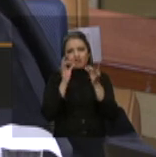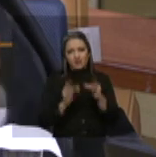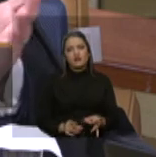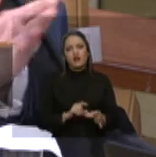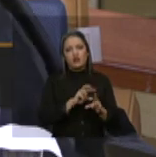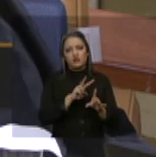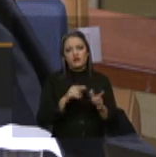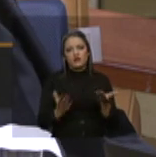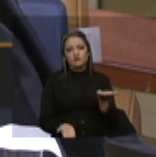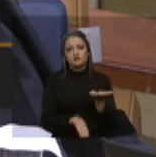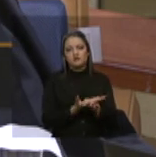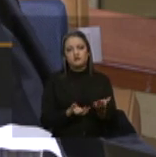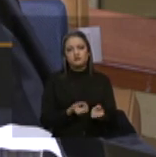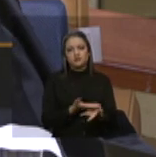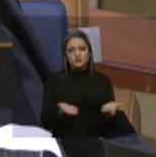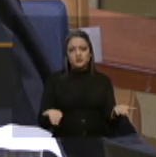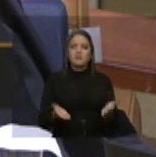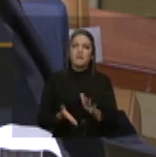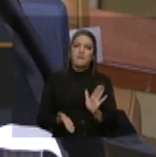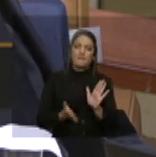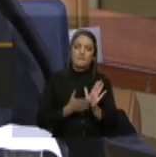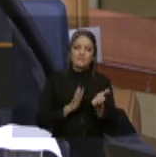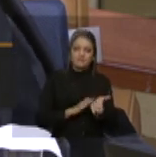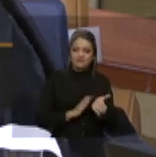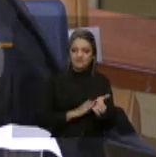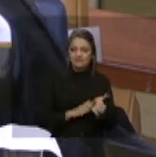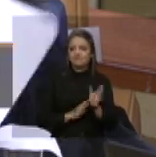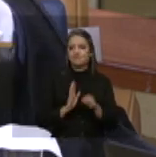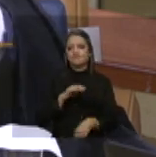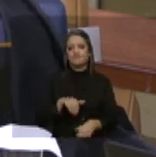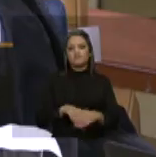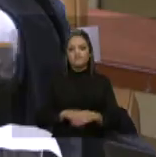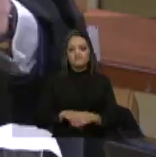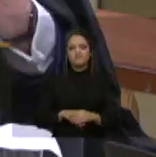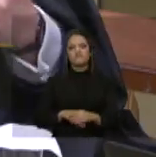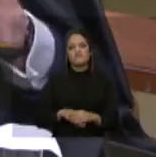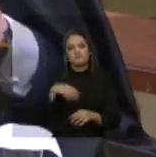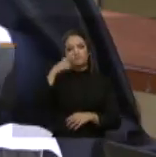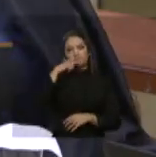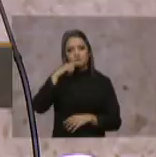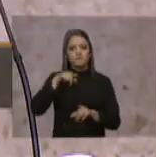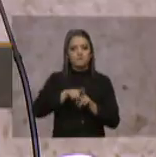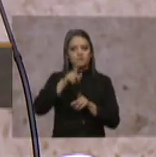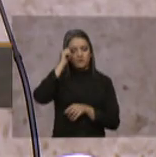em antecederam especialmente sua excelência o relator e sua excelência Ministro